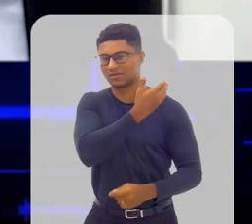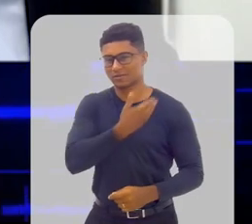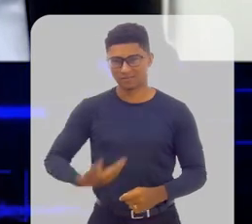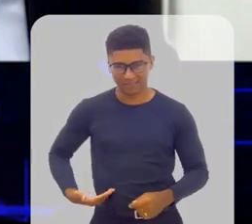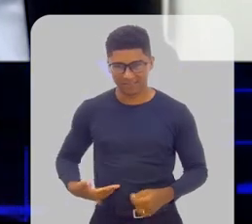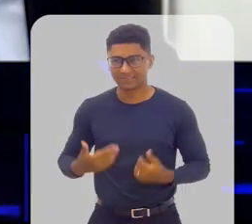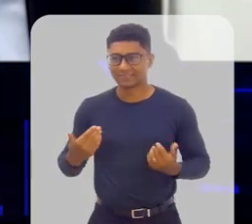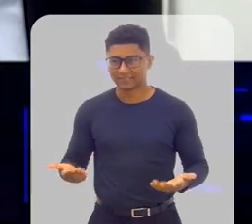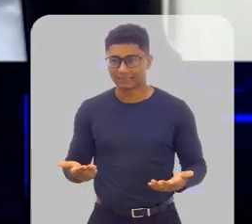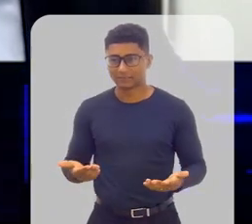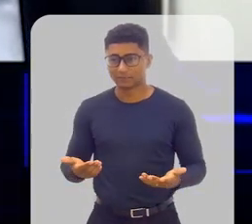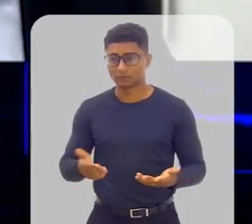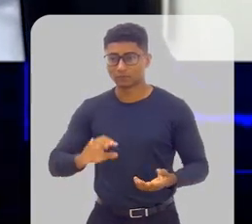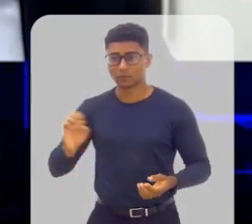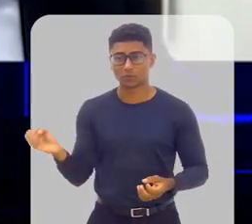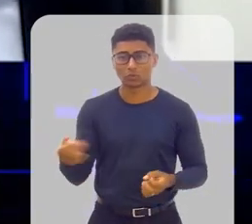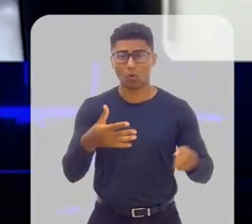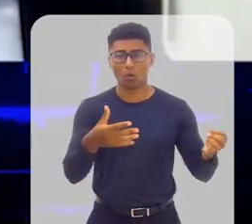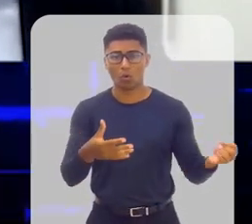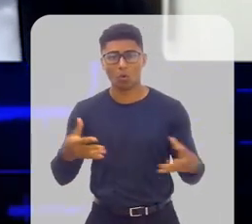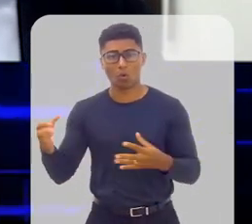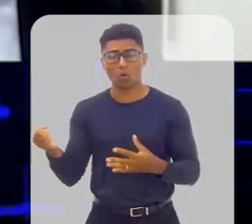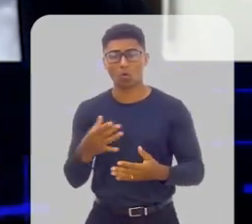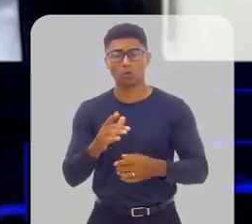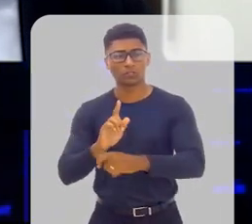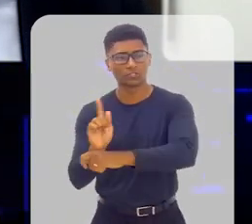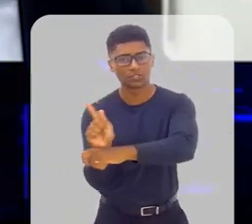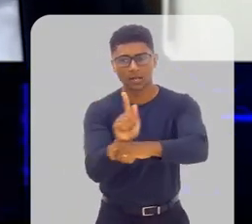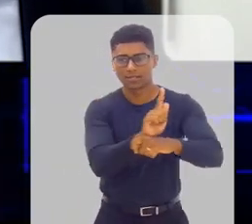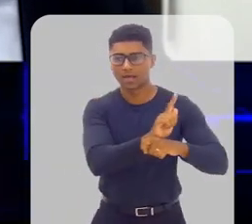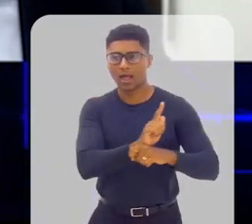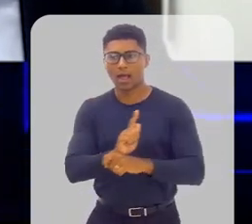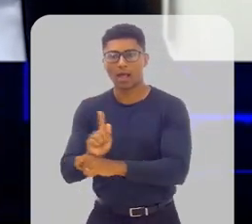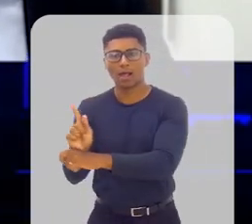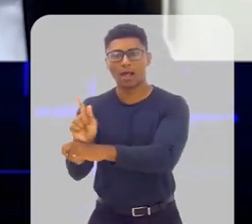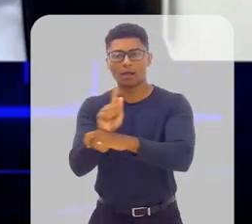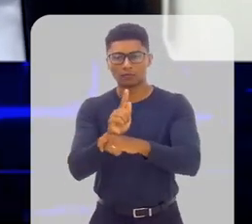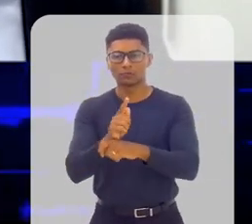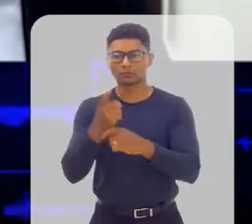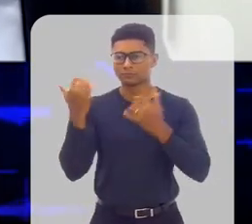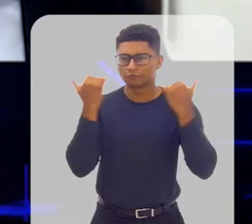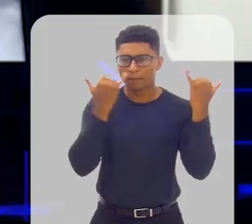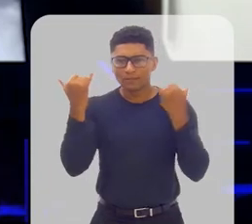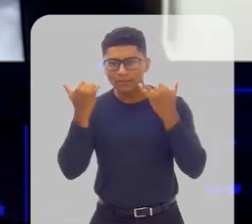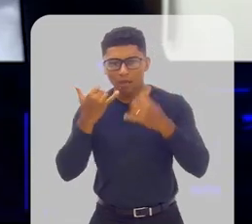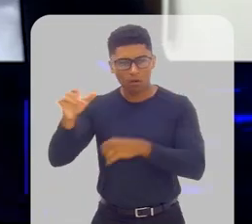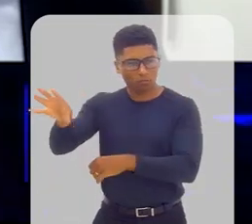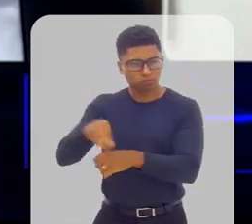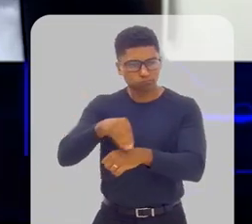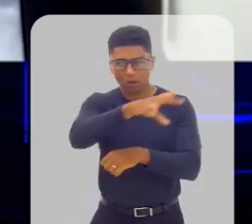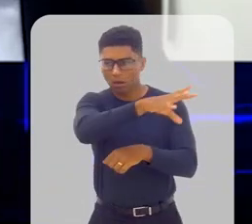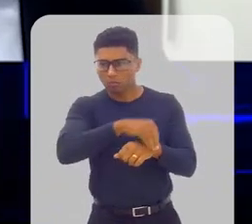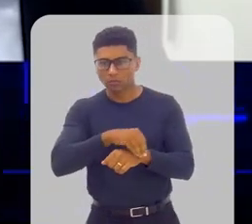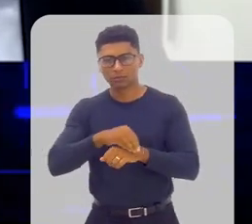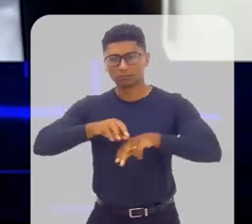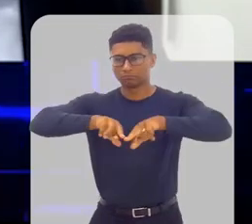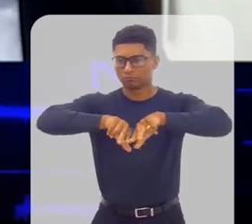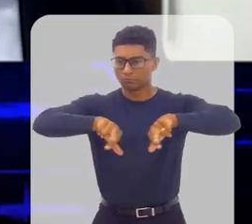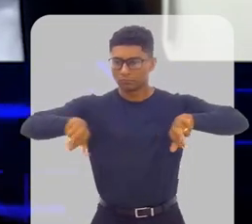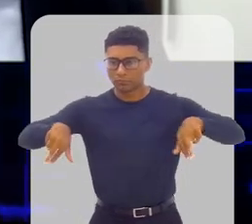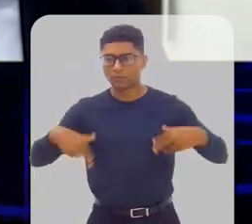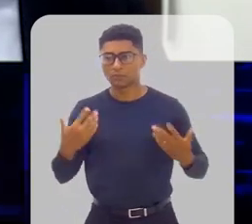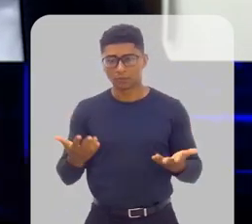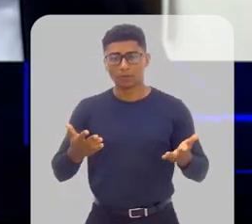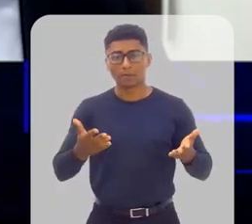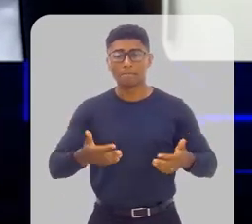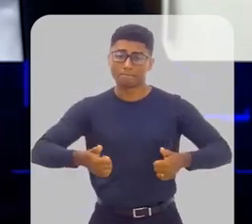construção de novos formatos de gestão e de recebimento de informações sociais, fiscais e tributárias